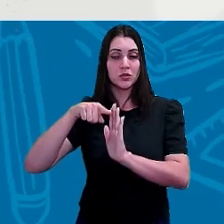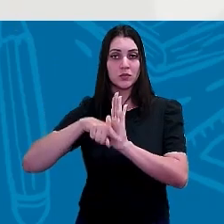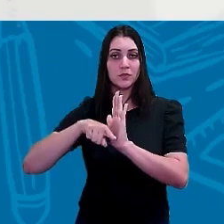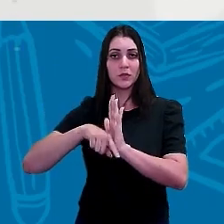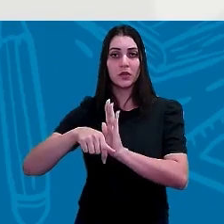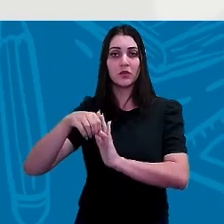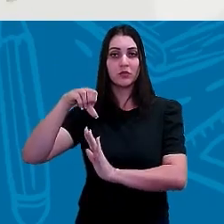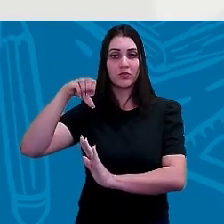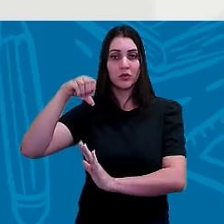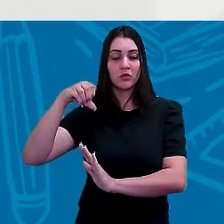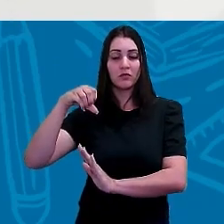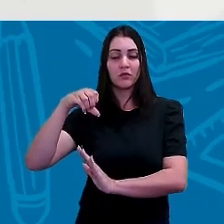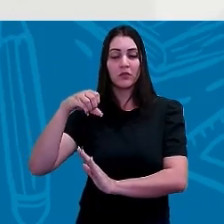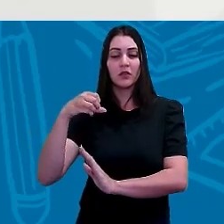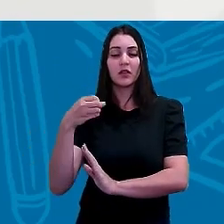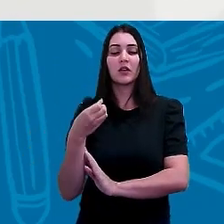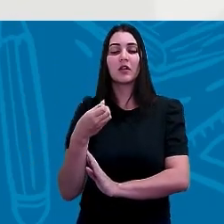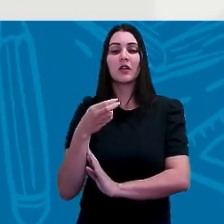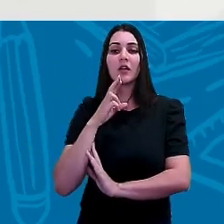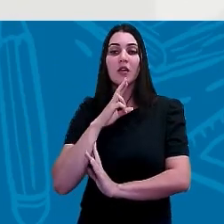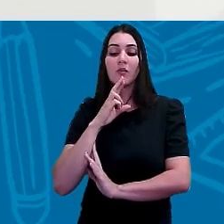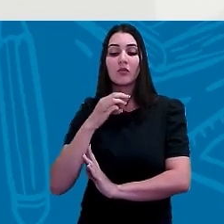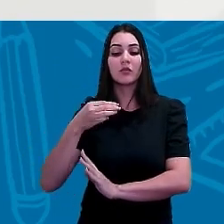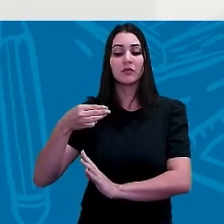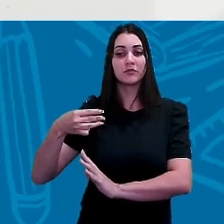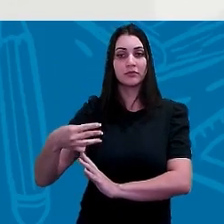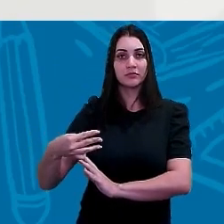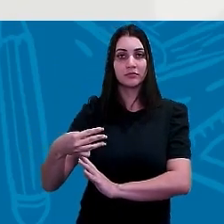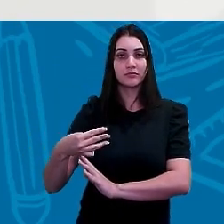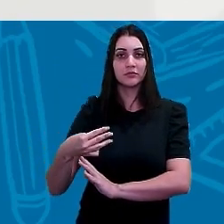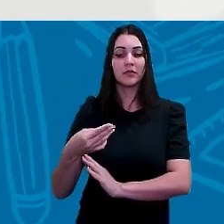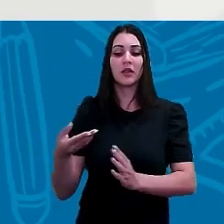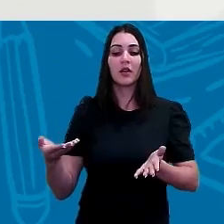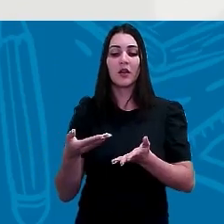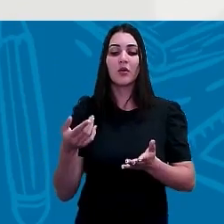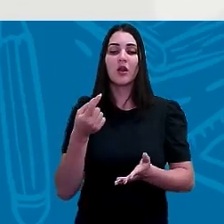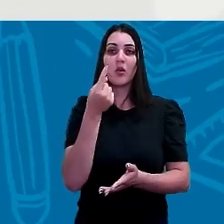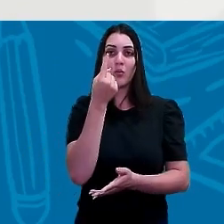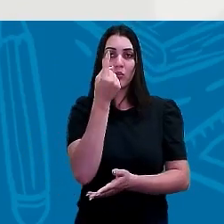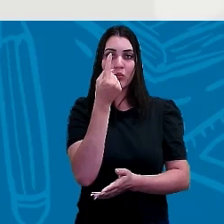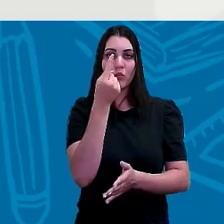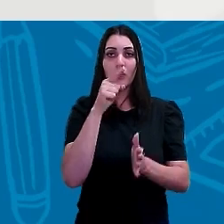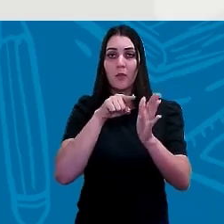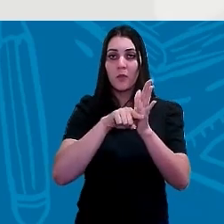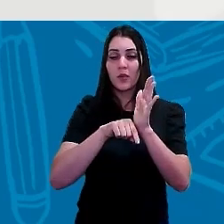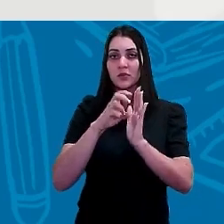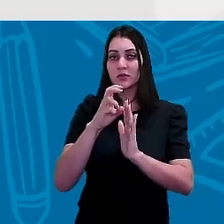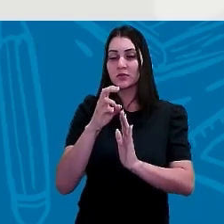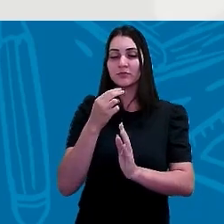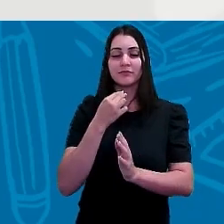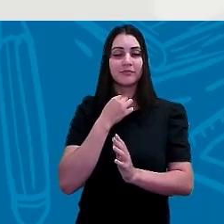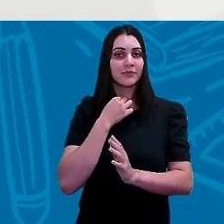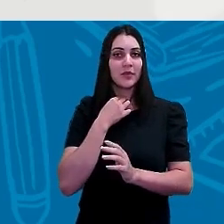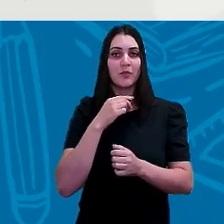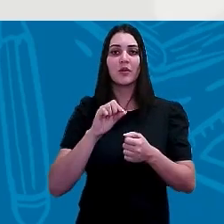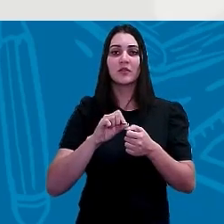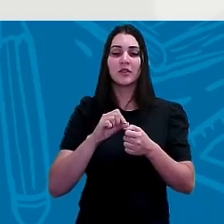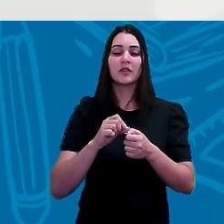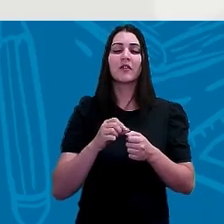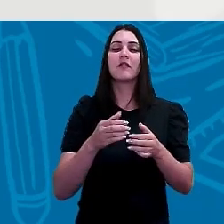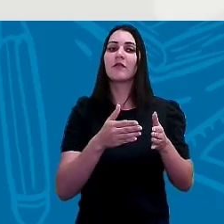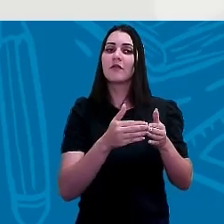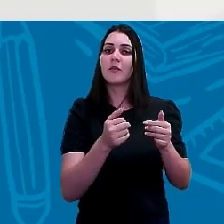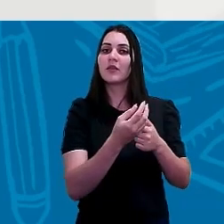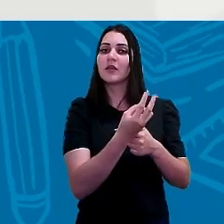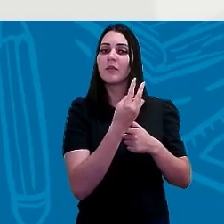9, que vai dar 3. E aí ficou 1 menos 5. Não posso fazer. Vou pedir emprestado